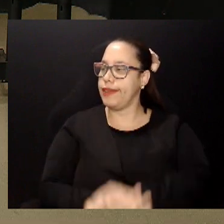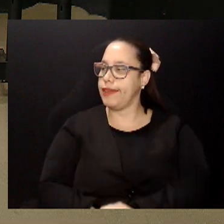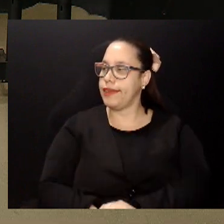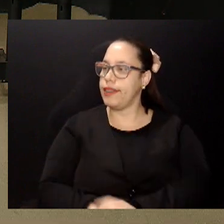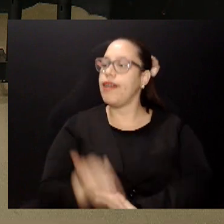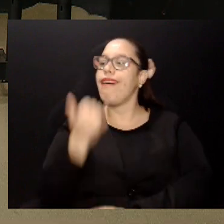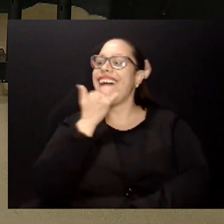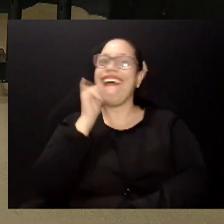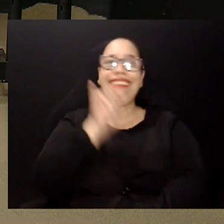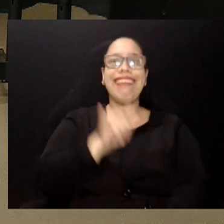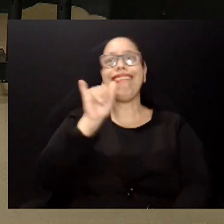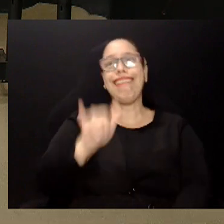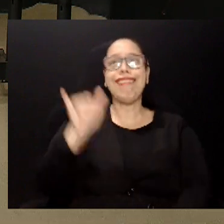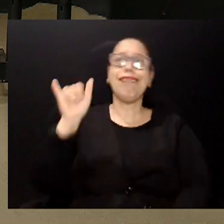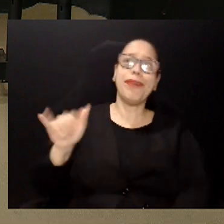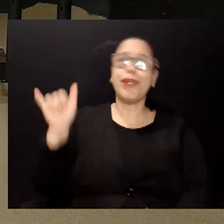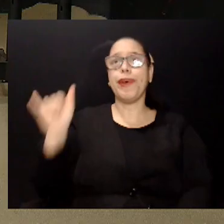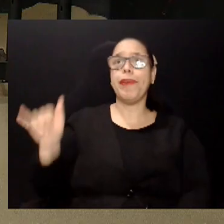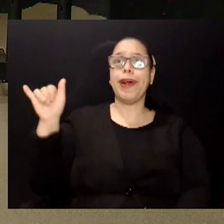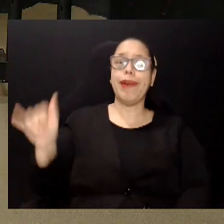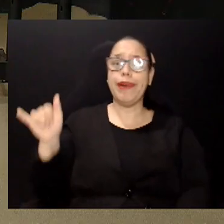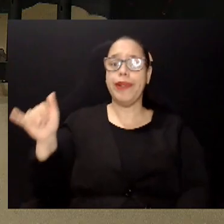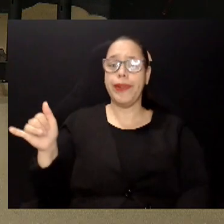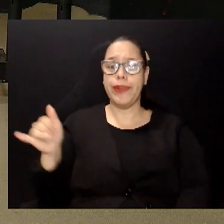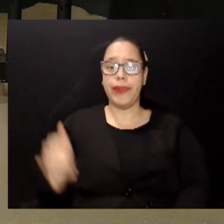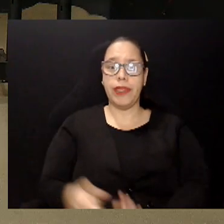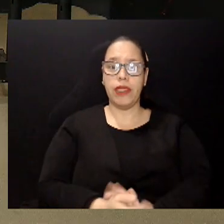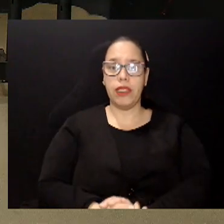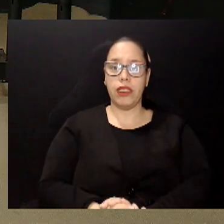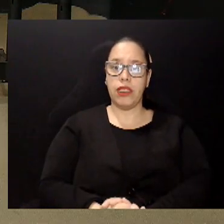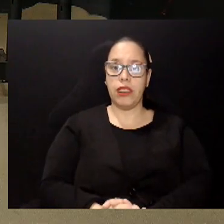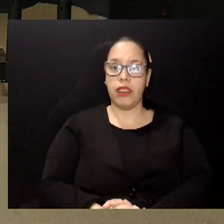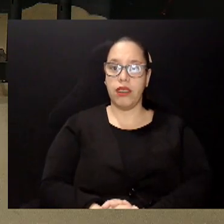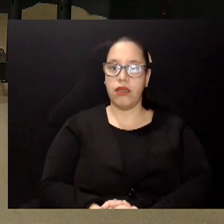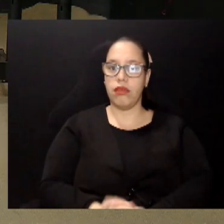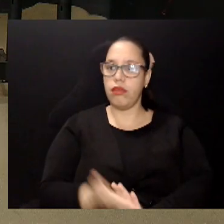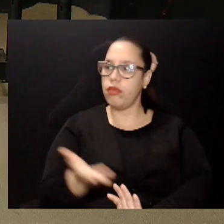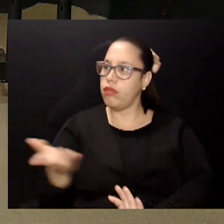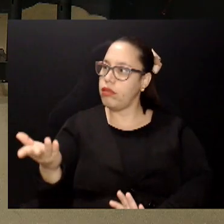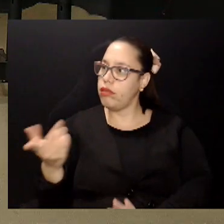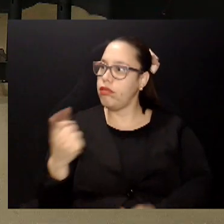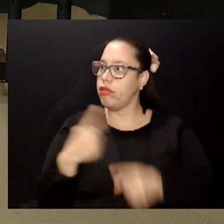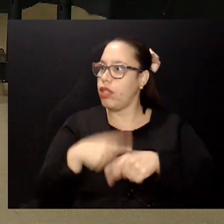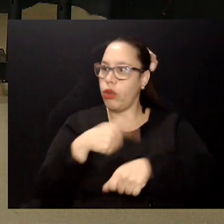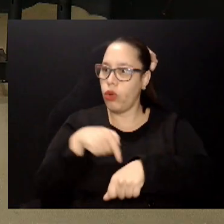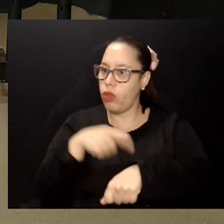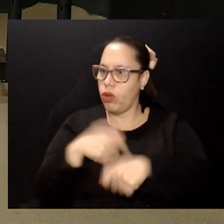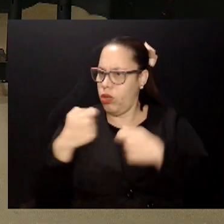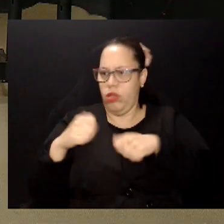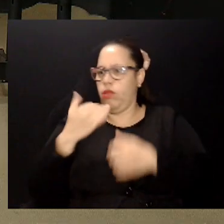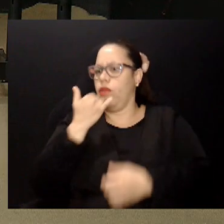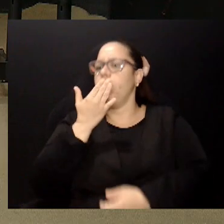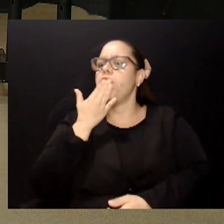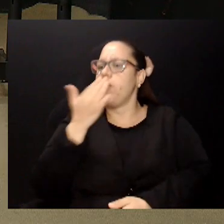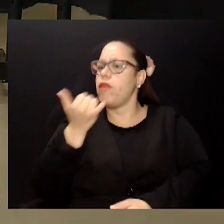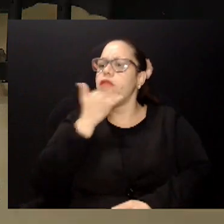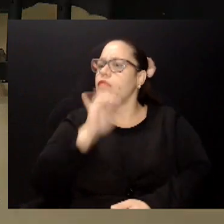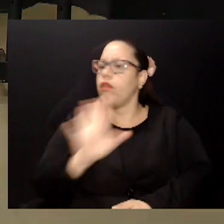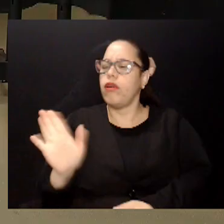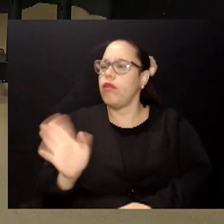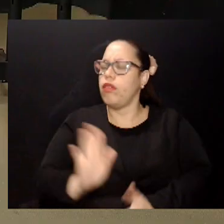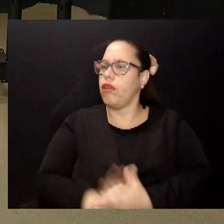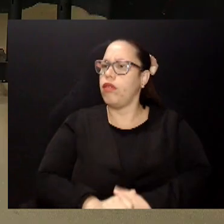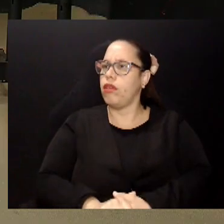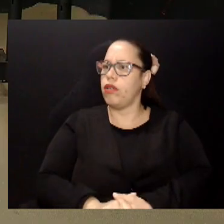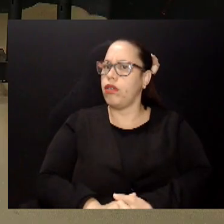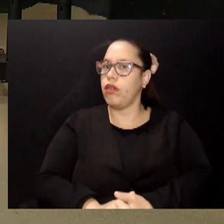desculpa. Gente do céu, para que tanta desculpa? Porque tem hora que eu não preciso pedir desculpa, eu simplesmente coloquei, como eu disse antes,